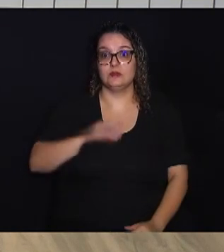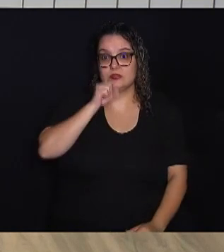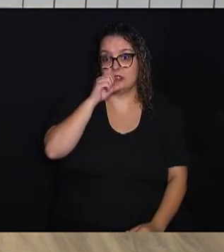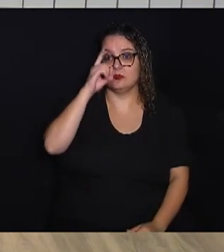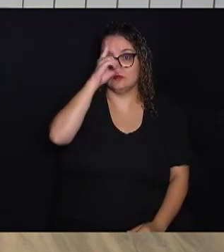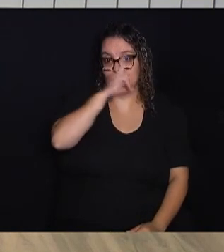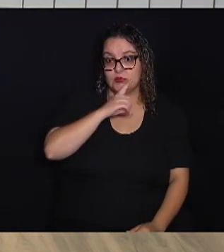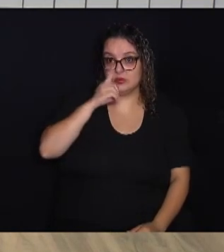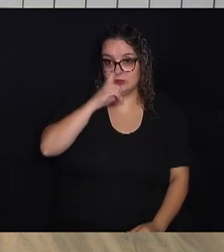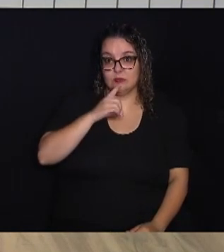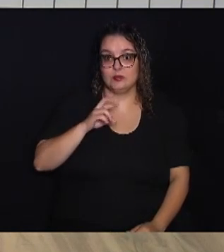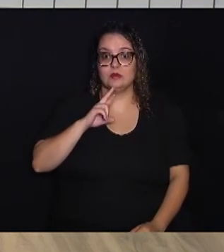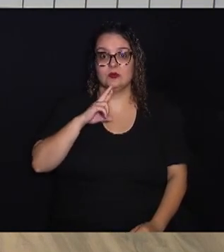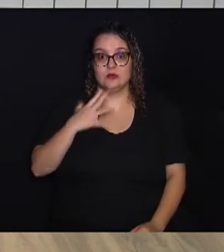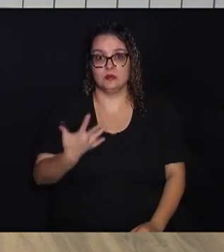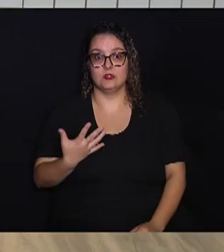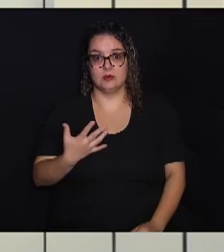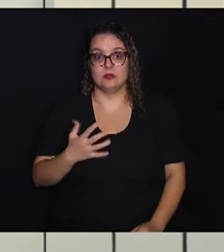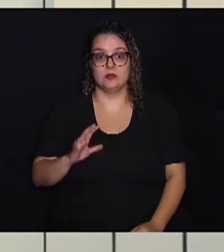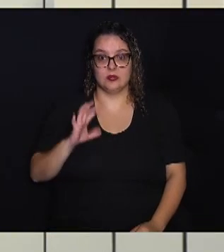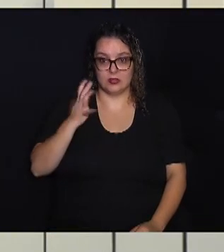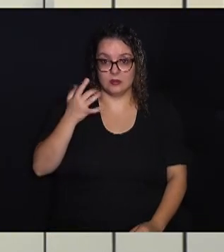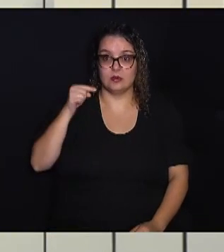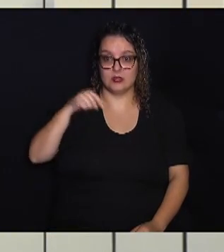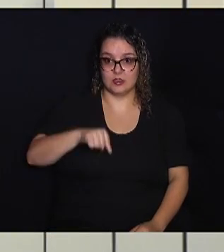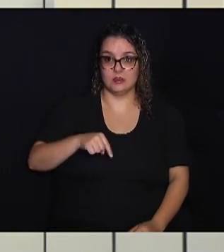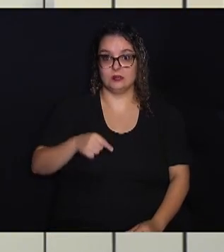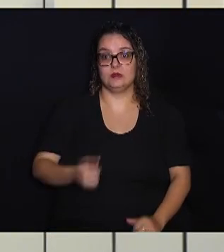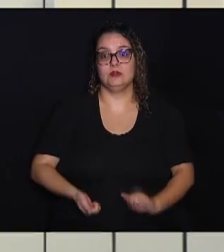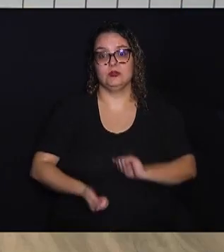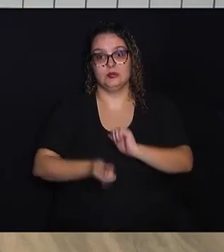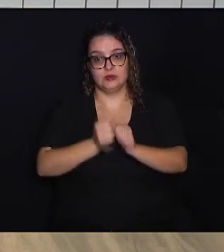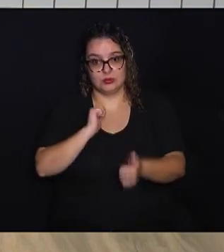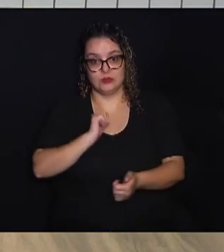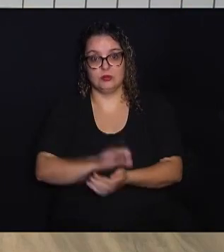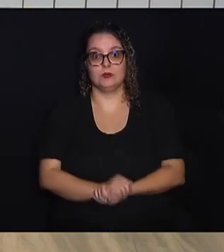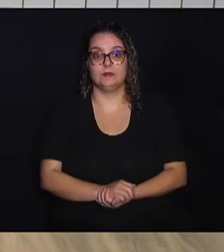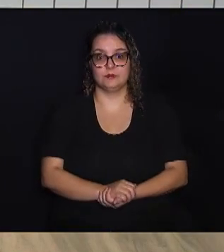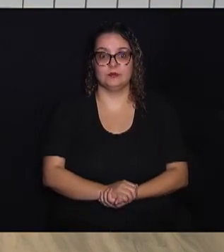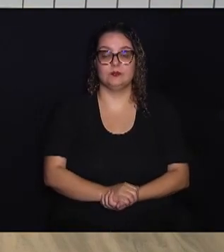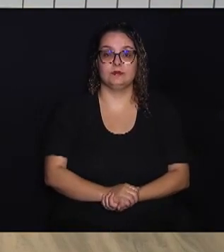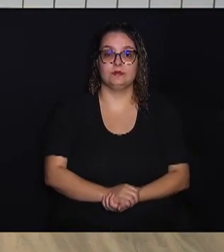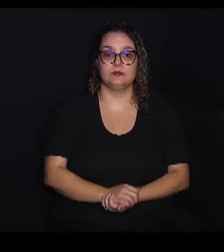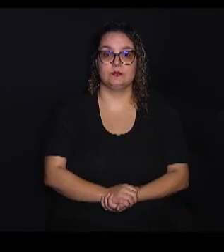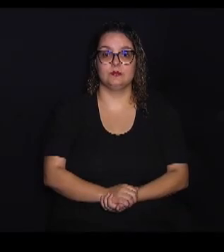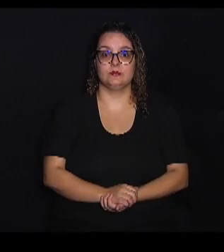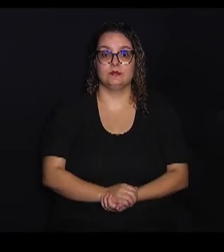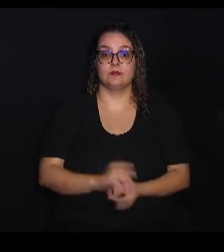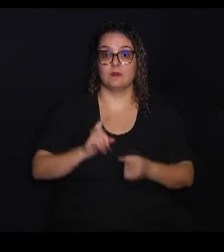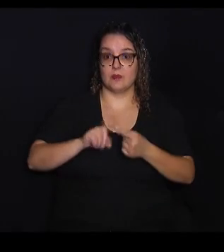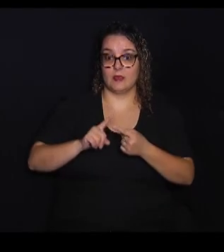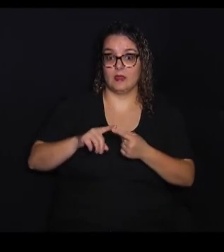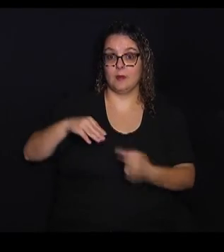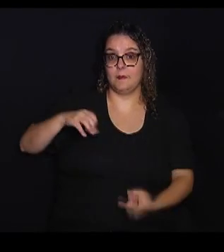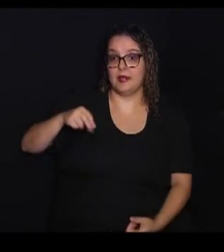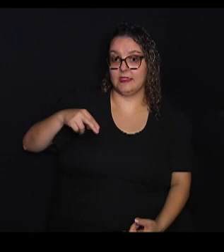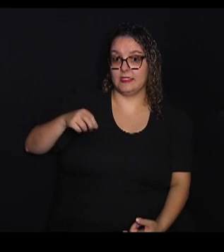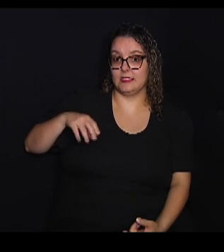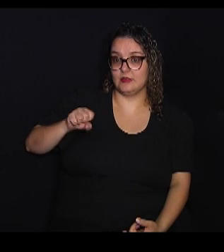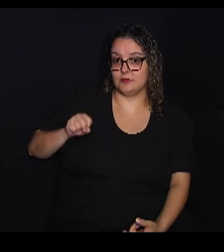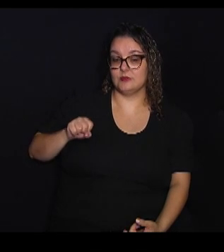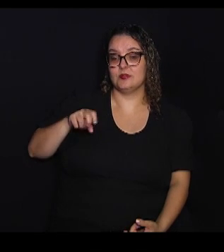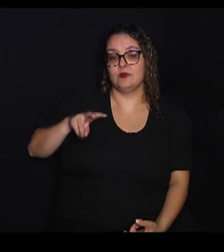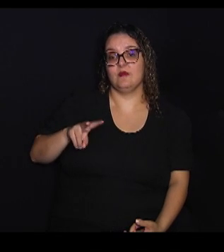resultados que foram, né, que aconteceram desses jogos. A gente tem em primeiro lugar Meninos da VR,